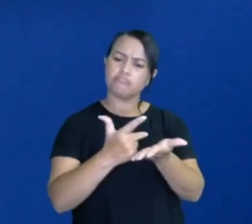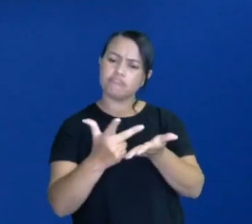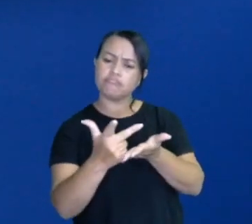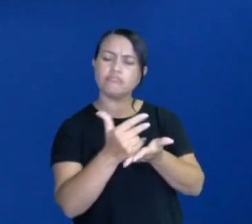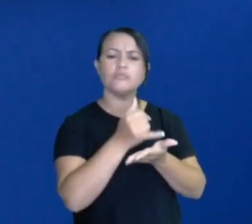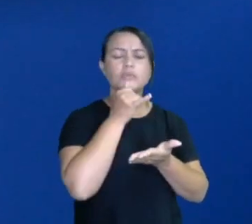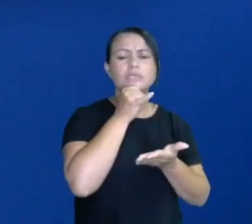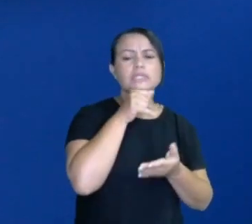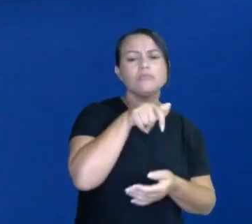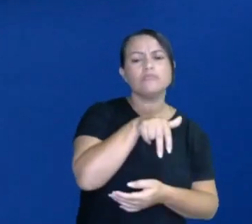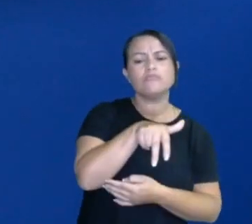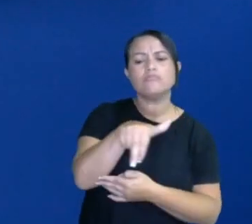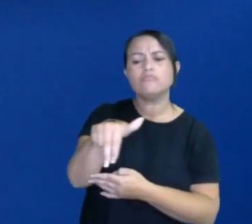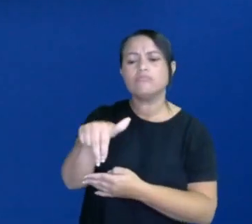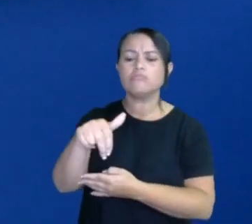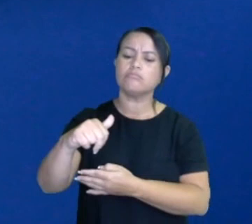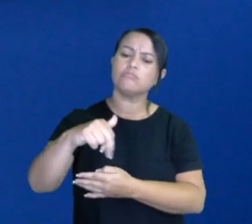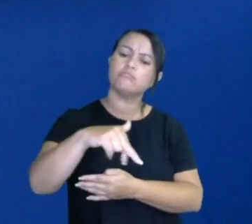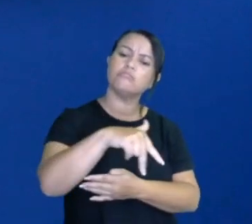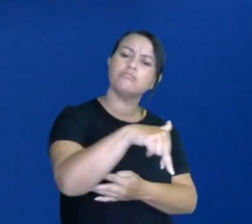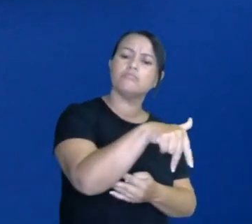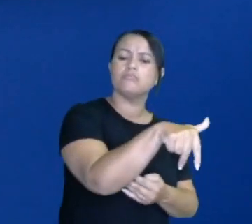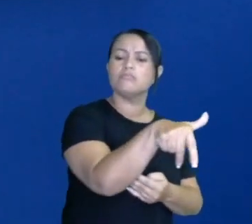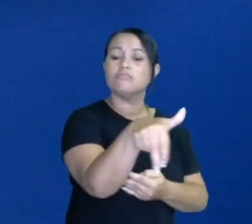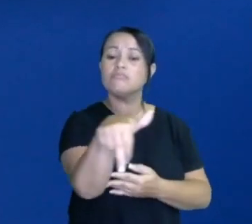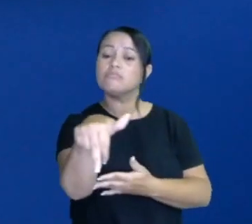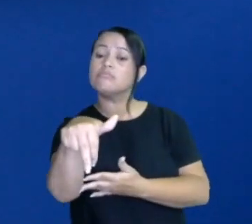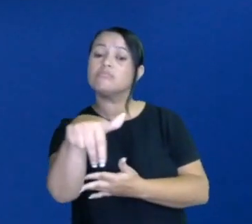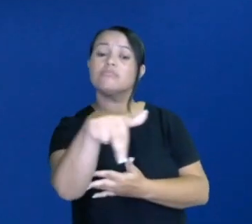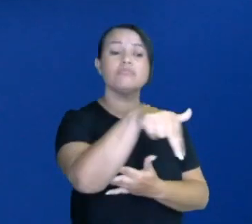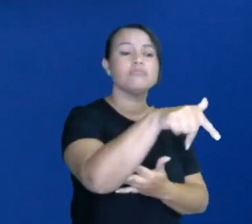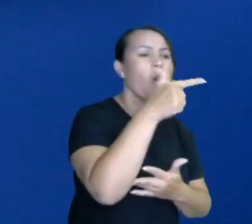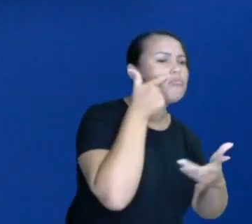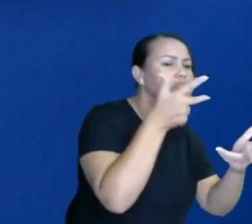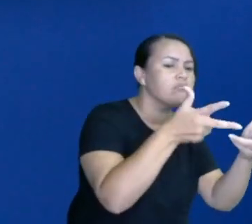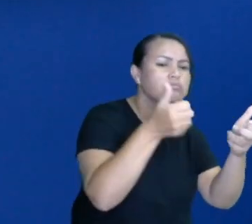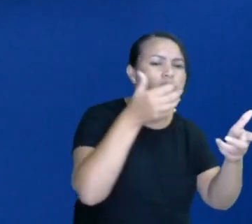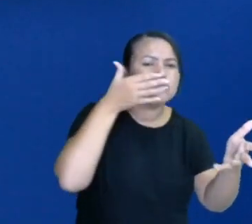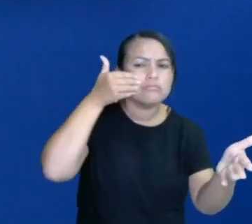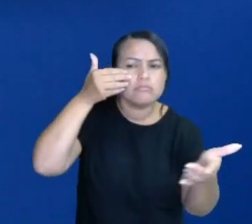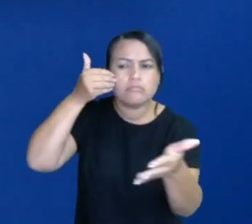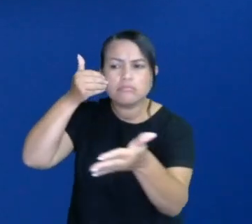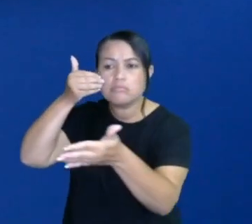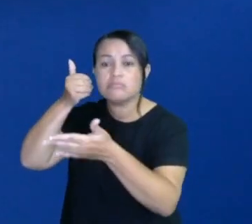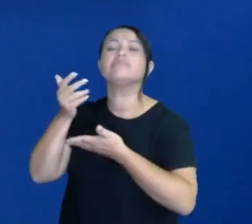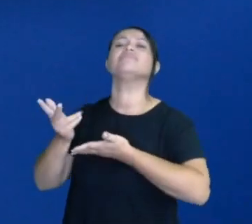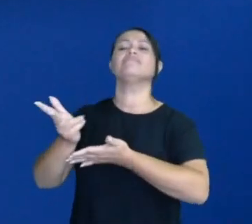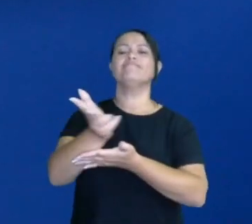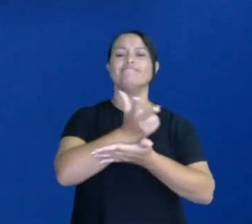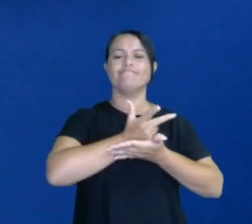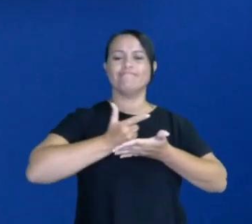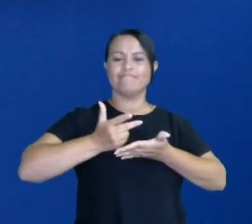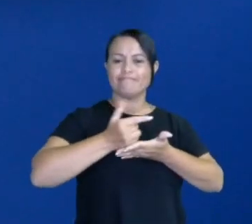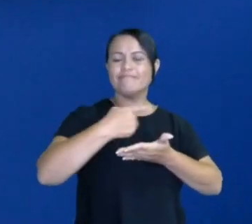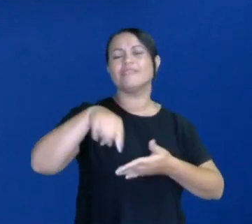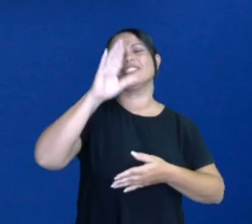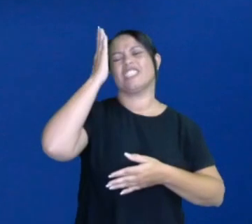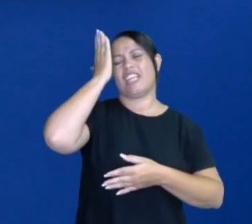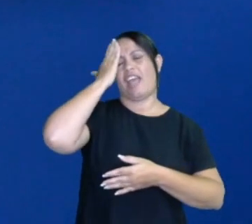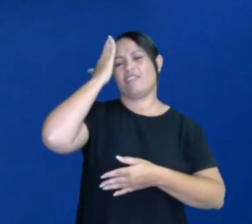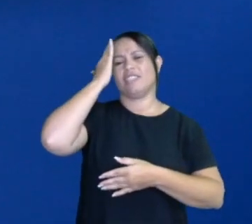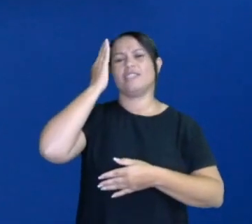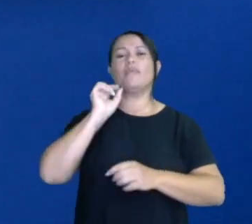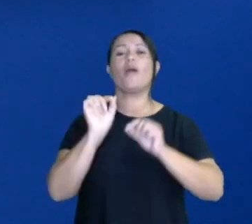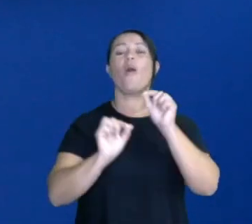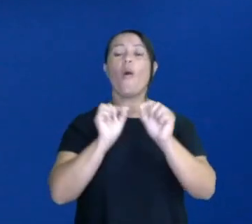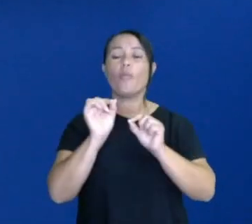vai passando por cada cômodo, né? Tendo a precisão de desenhar cada espaço. Então, aí você já vai estar